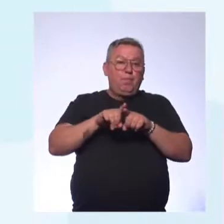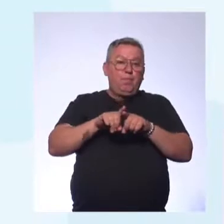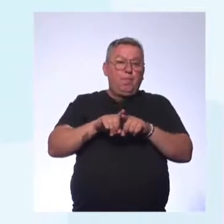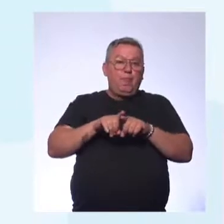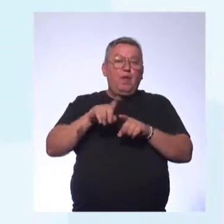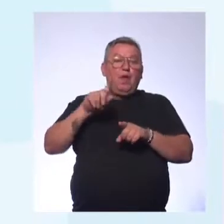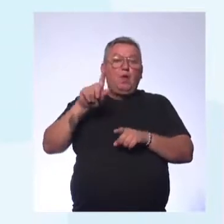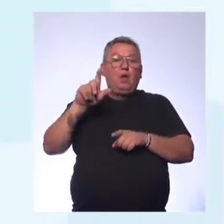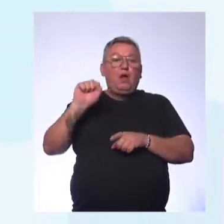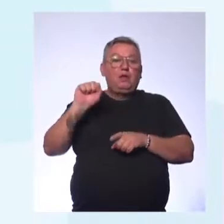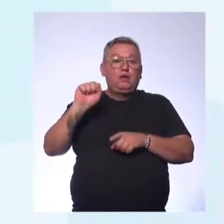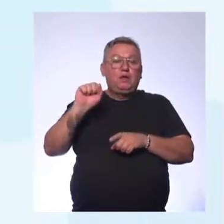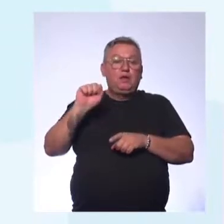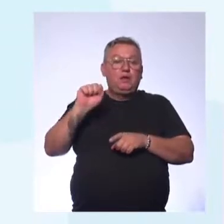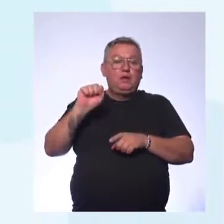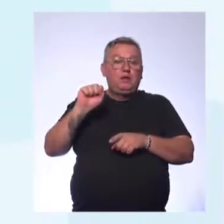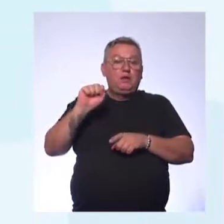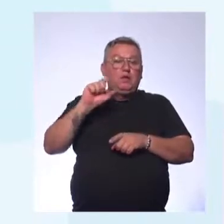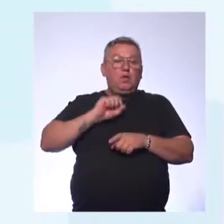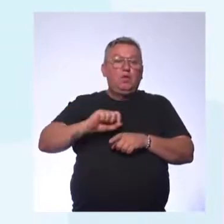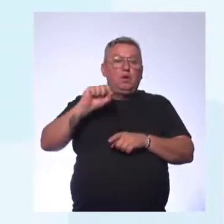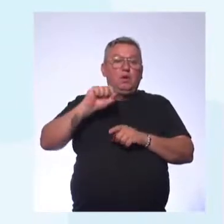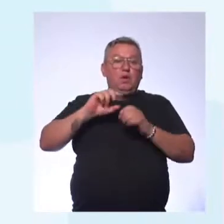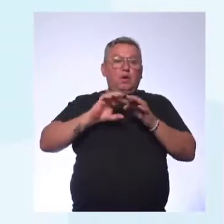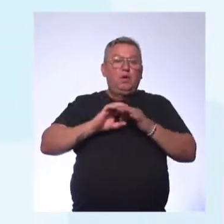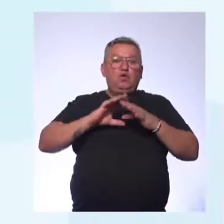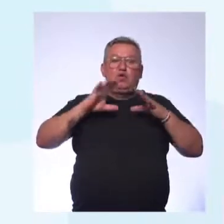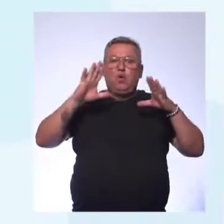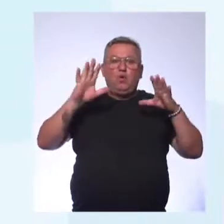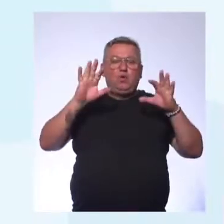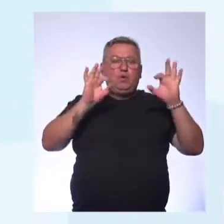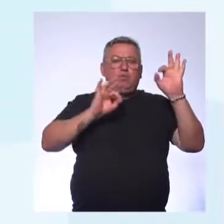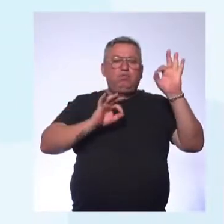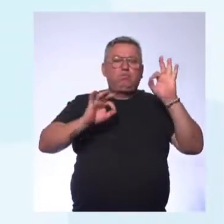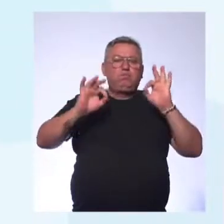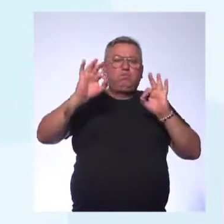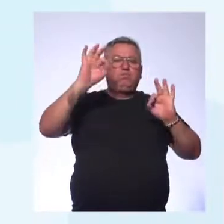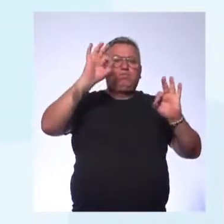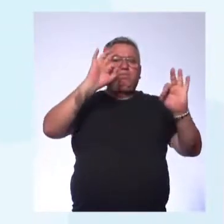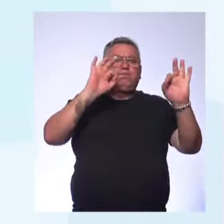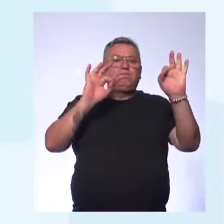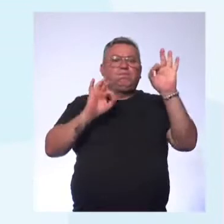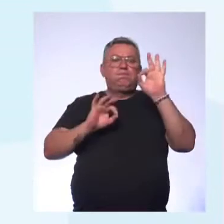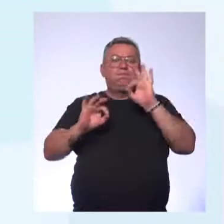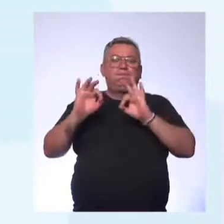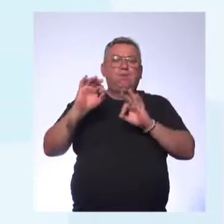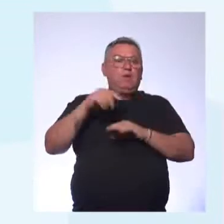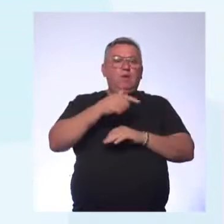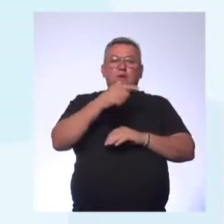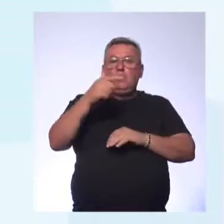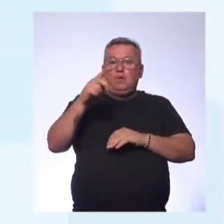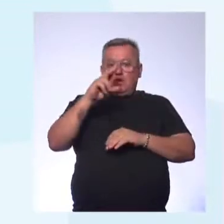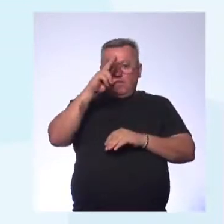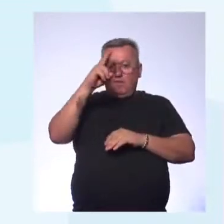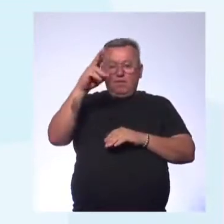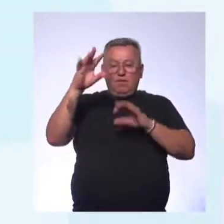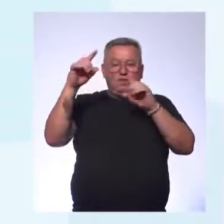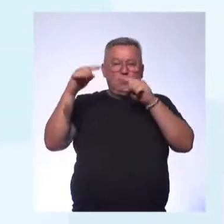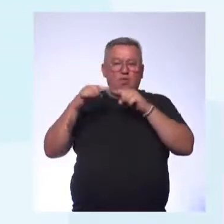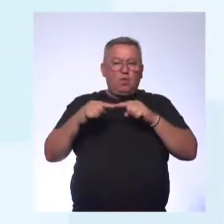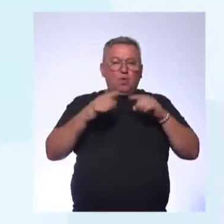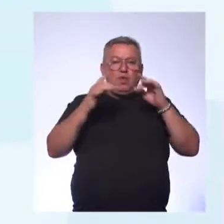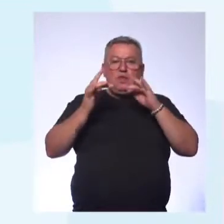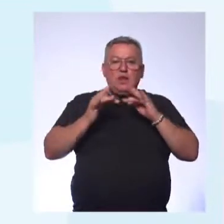no estado gasoso as moléculas elas estão bem distantes umas das outras praticamente não existe força de coesão